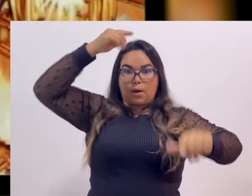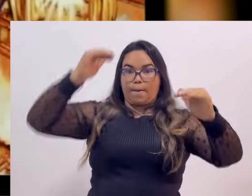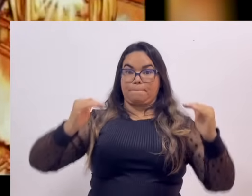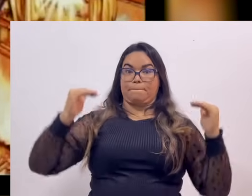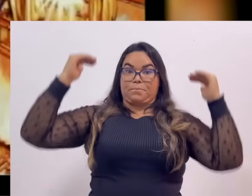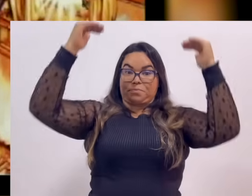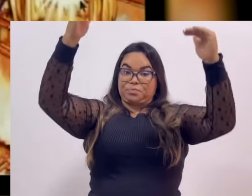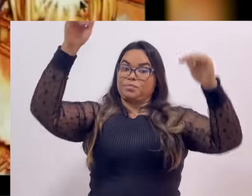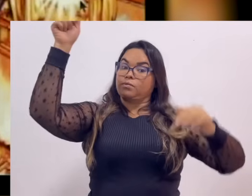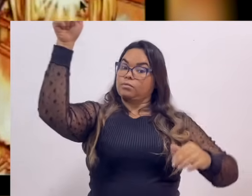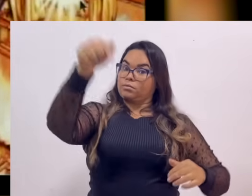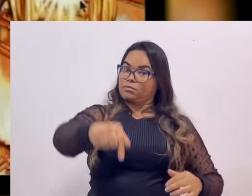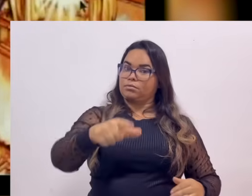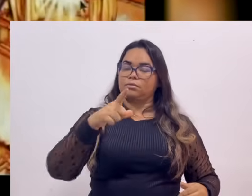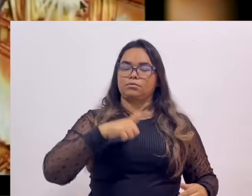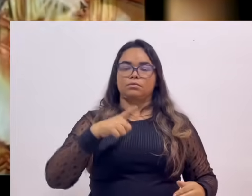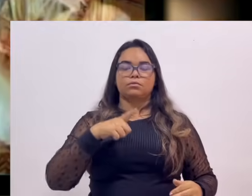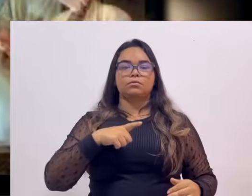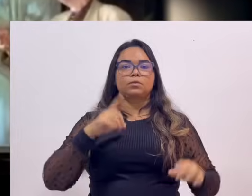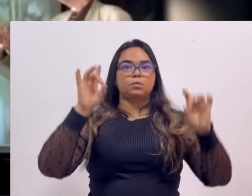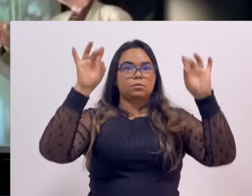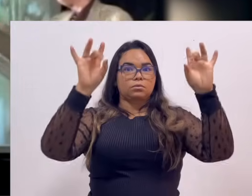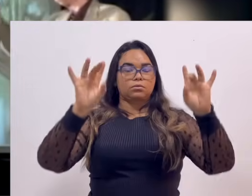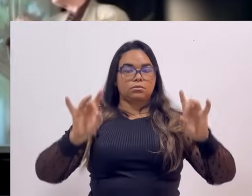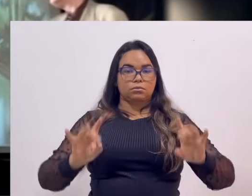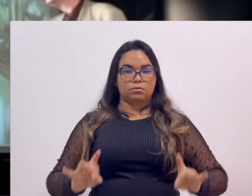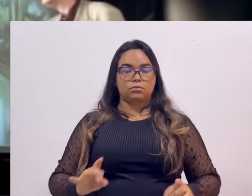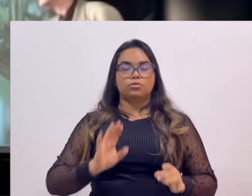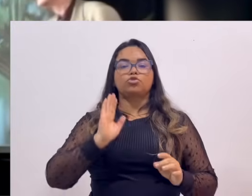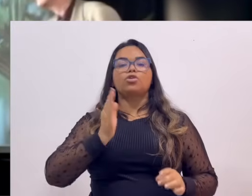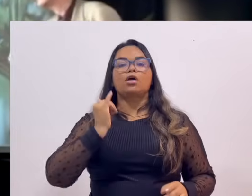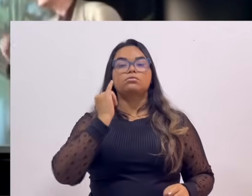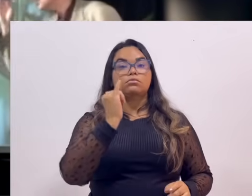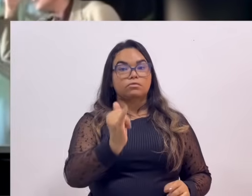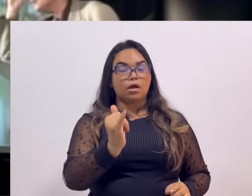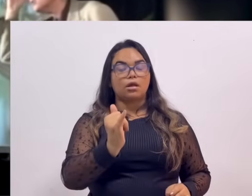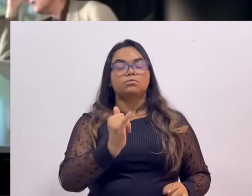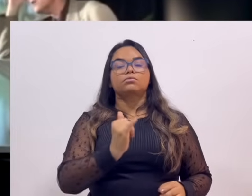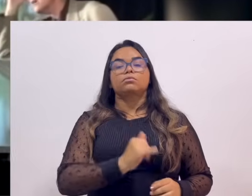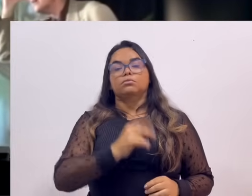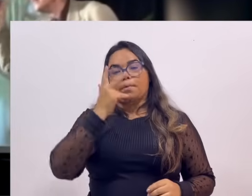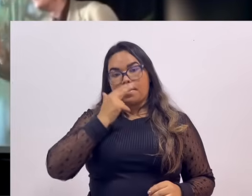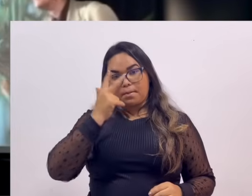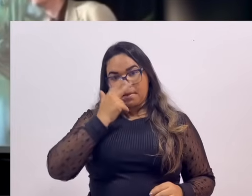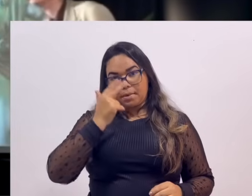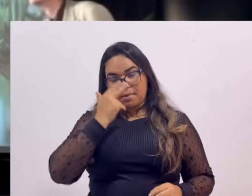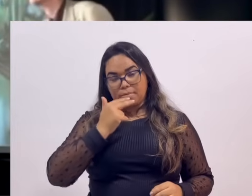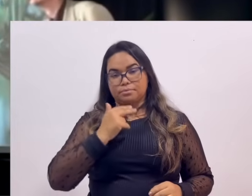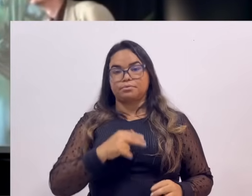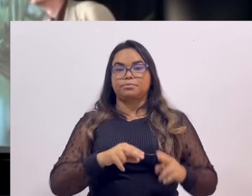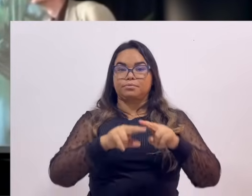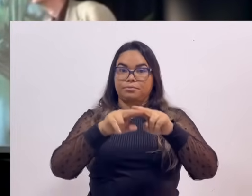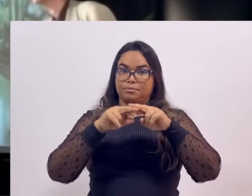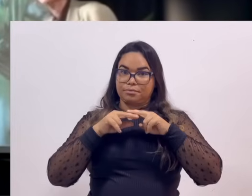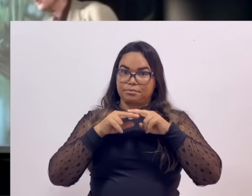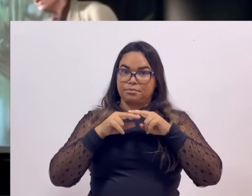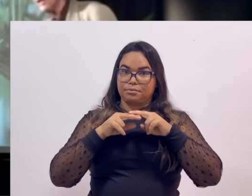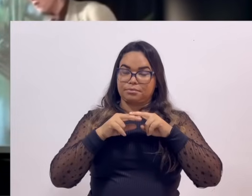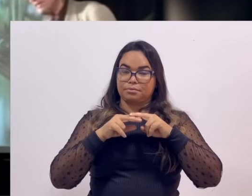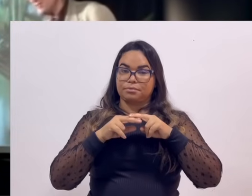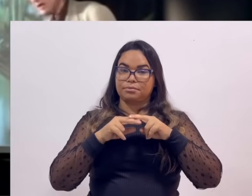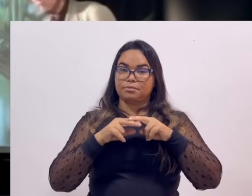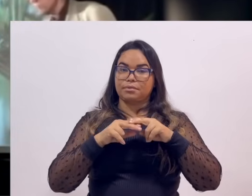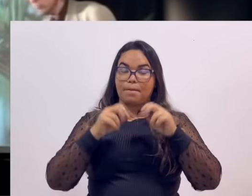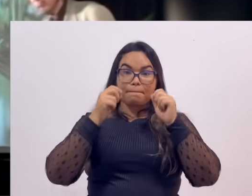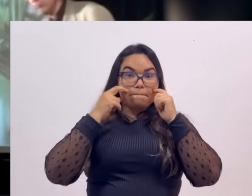agora ali vamos ao lugar santíssimo já falamos bastante por isso vamos balançar a